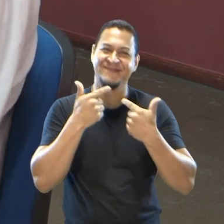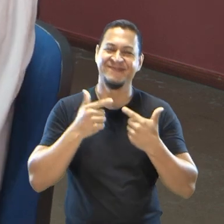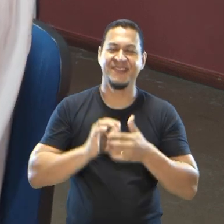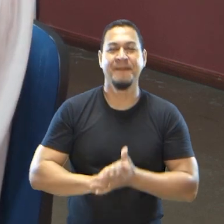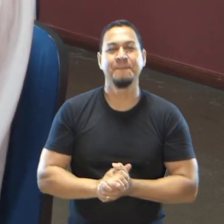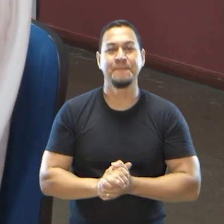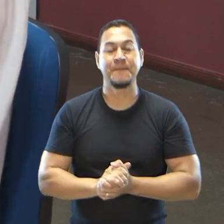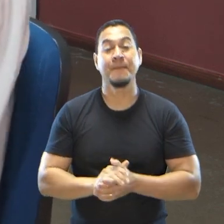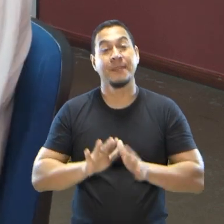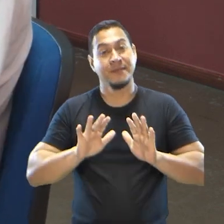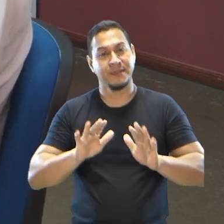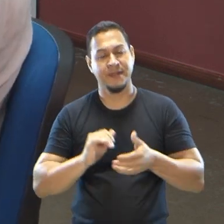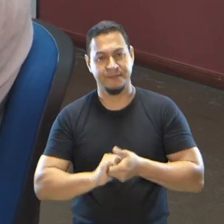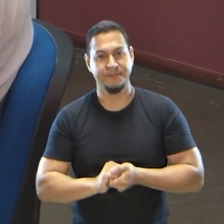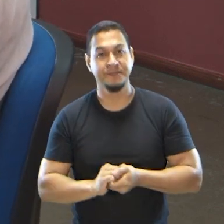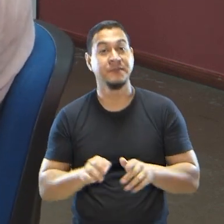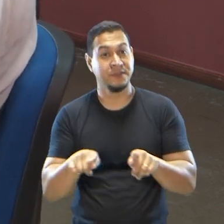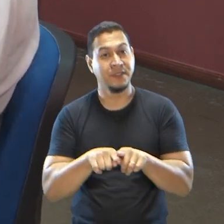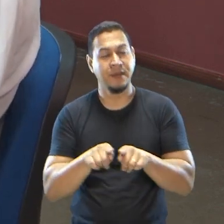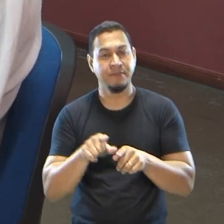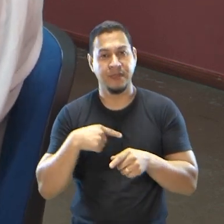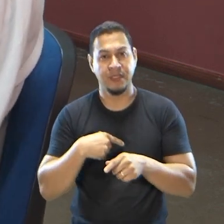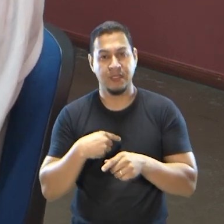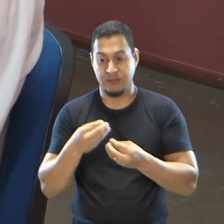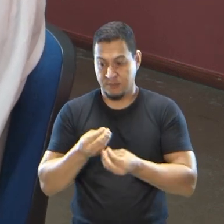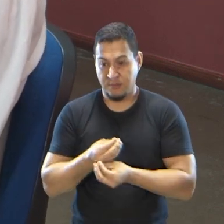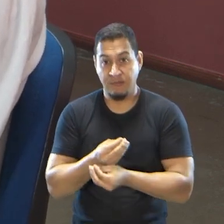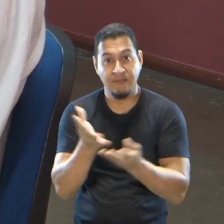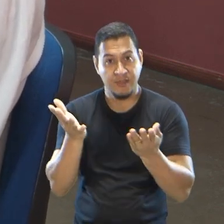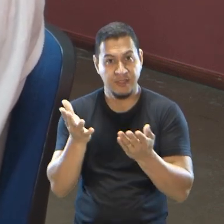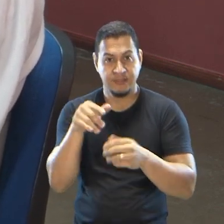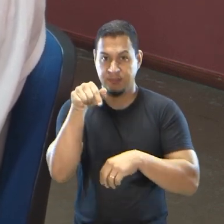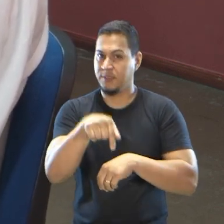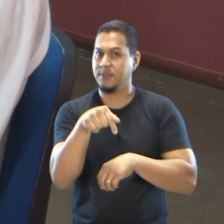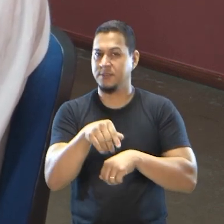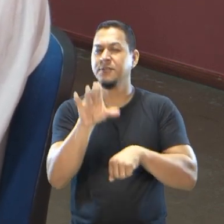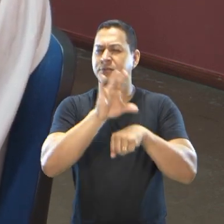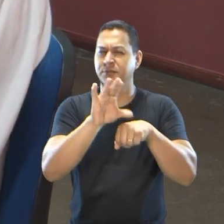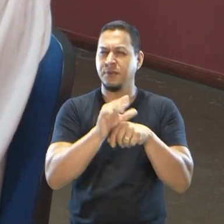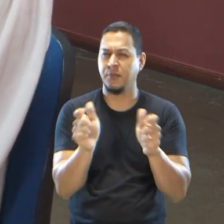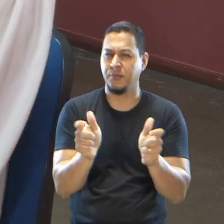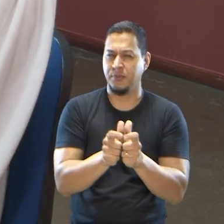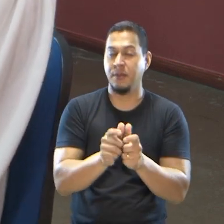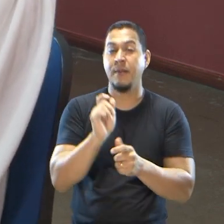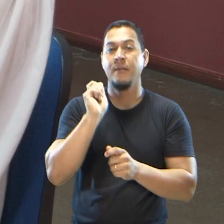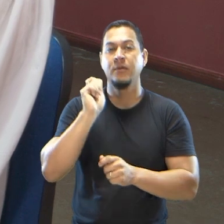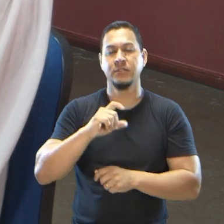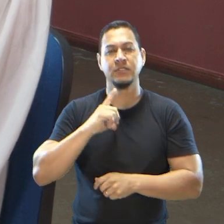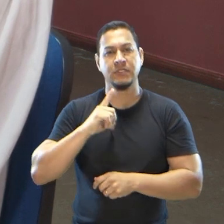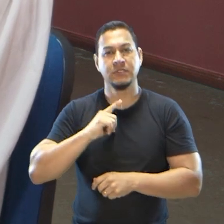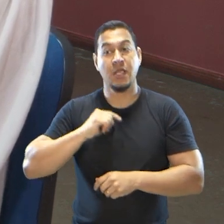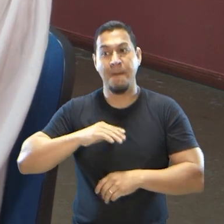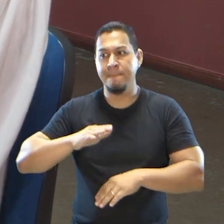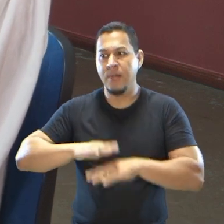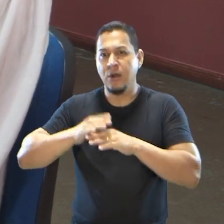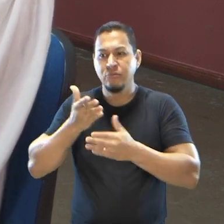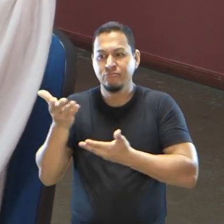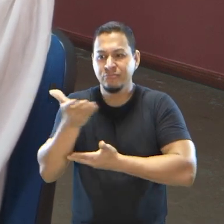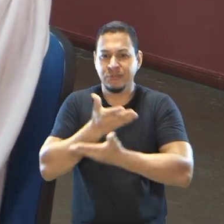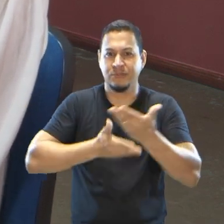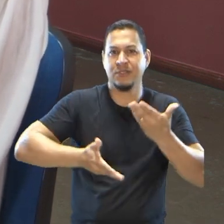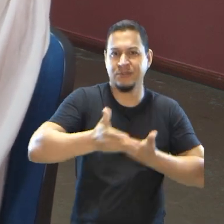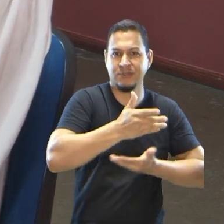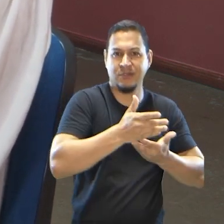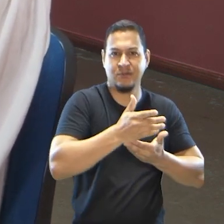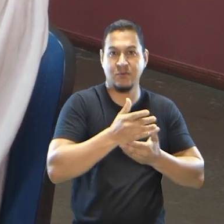com certeza. E também a oferta do mini curso, a gente pensou para poder ter uma maior